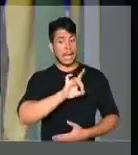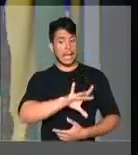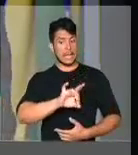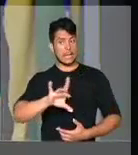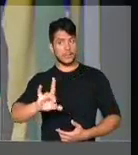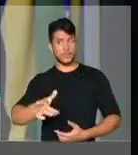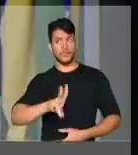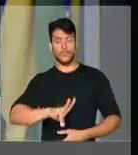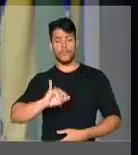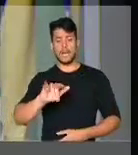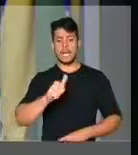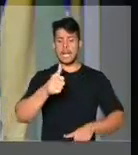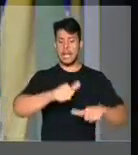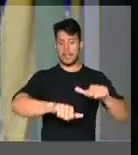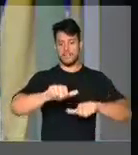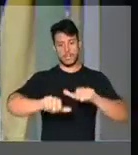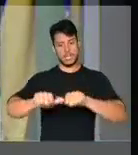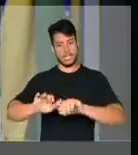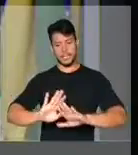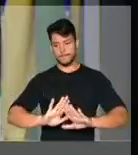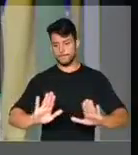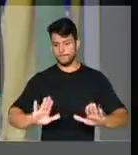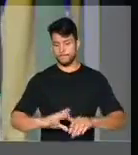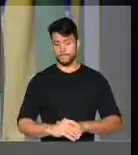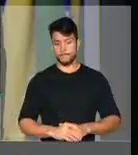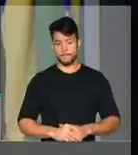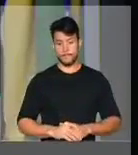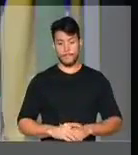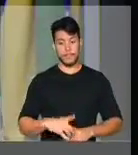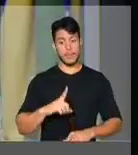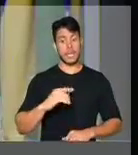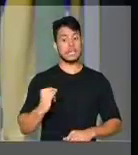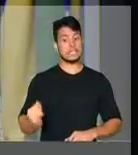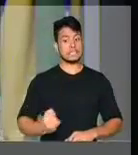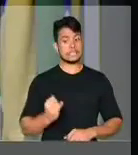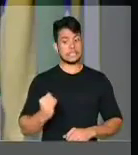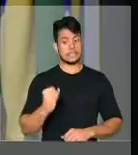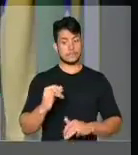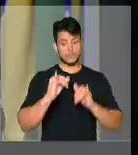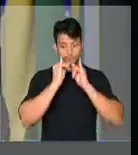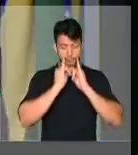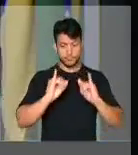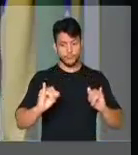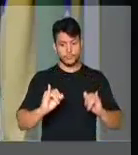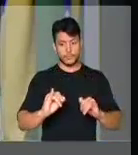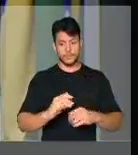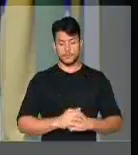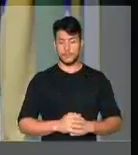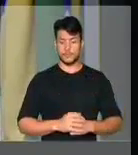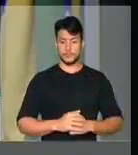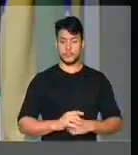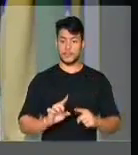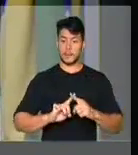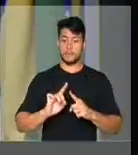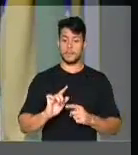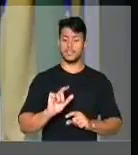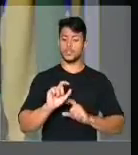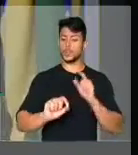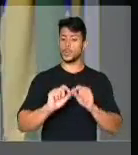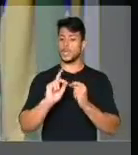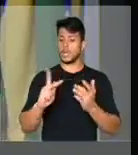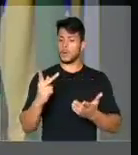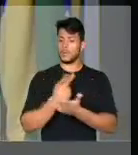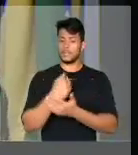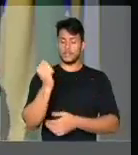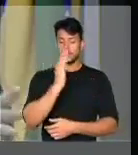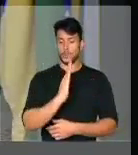um fazer o seu juízo de valor. Isso é que é importante ser dito. Com relação ao que vai acontecer